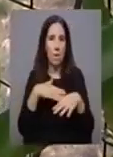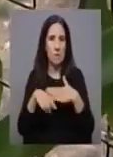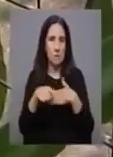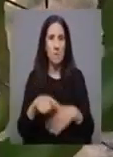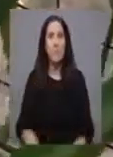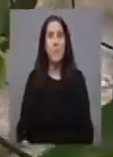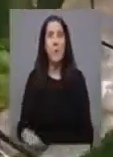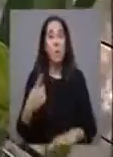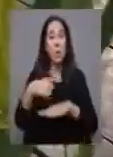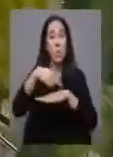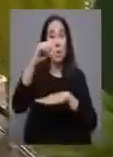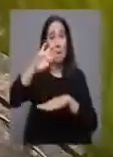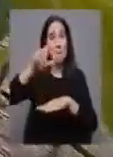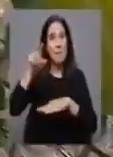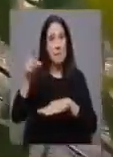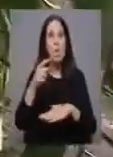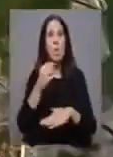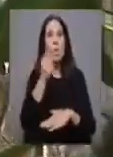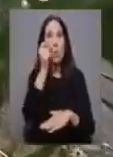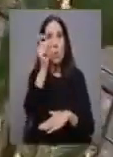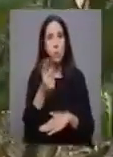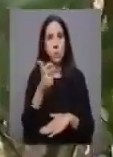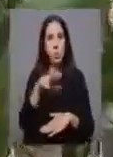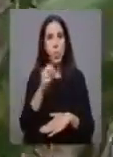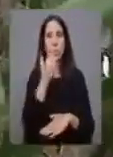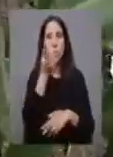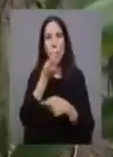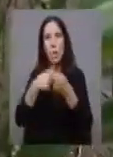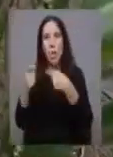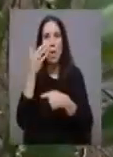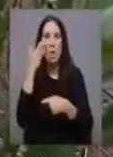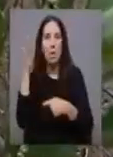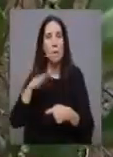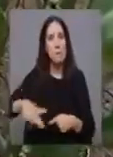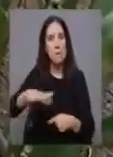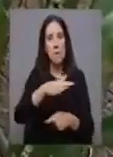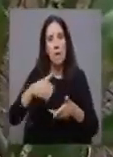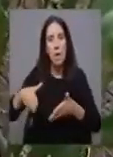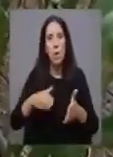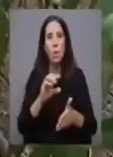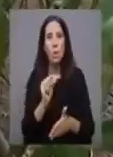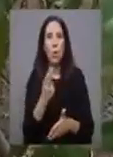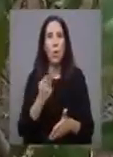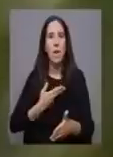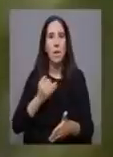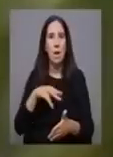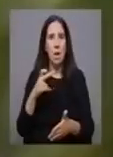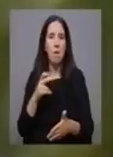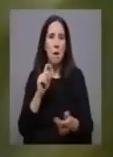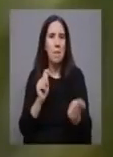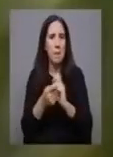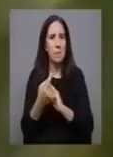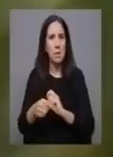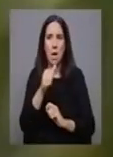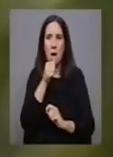como o Dubai que Bruno exporta as frutas de uma planta que, na aldeia de Odeleito, no Baixo Guadiana, está mais do que adaptada à falta de água da região. Podemos gastar